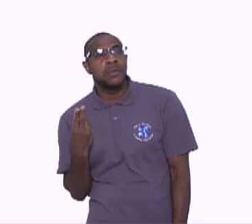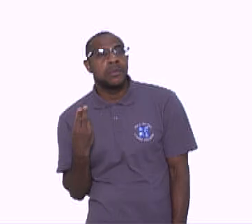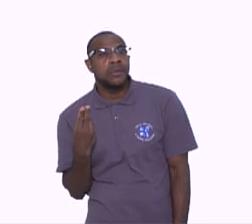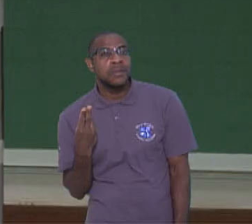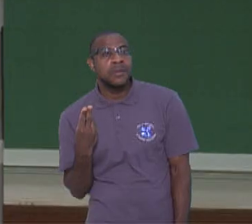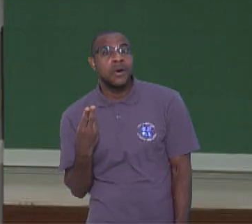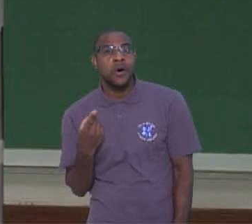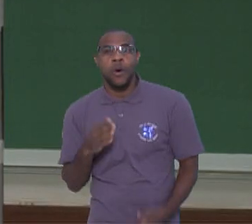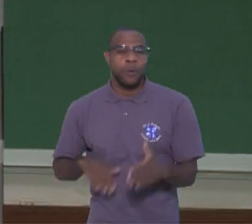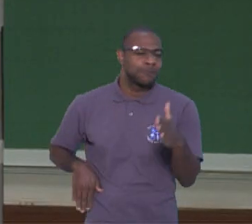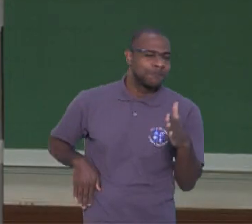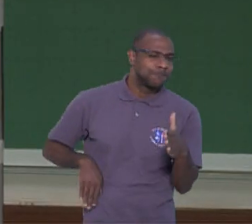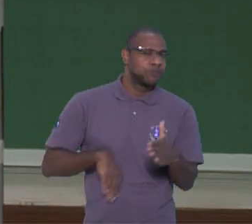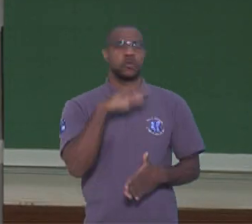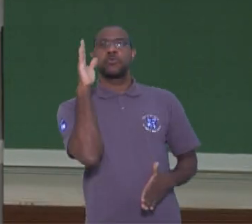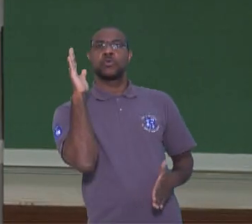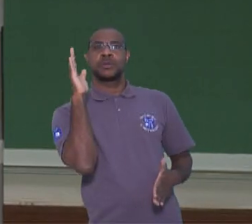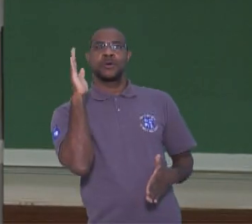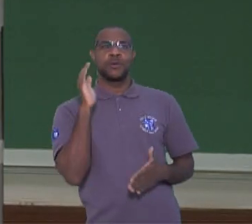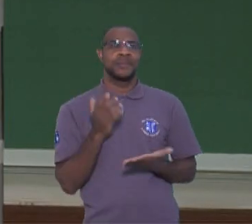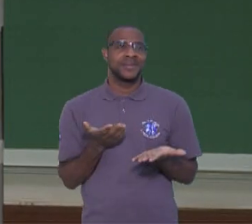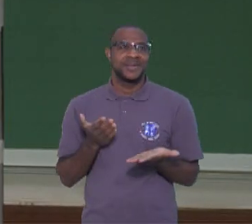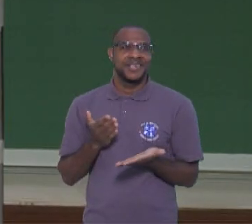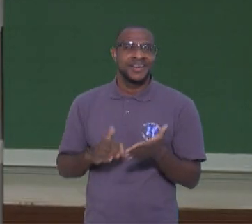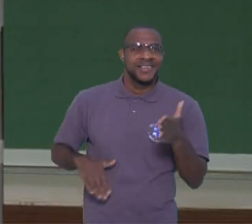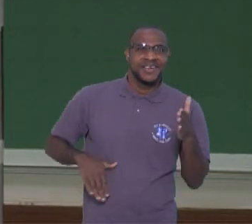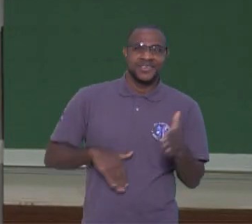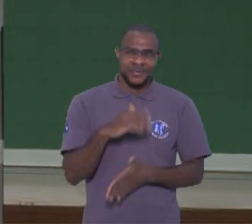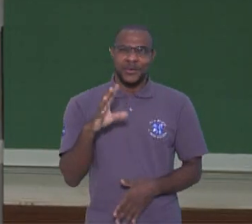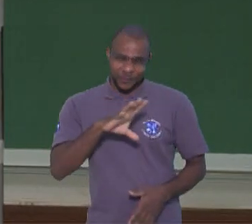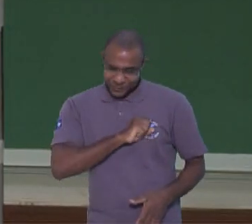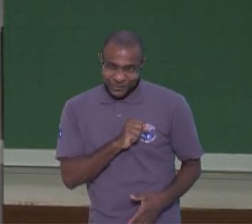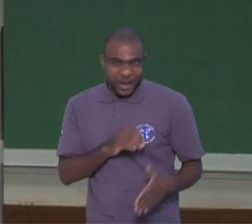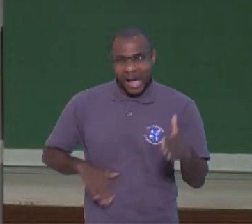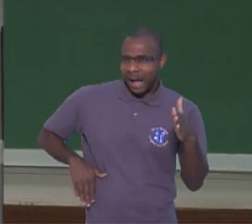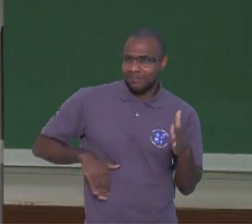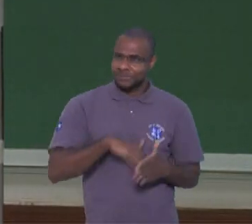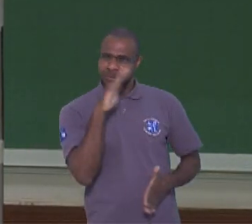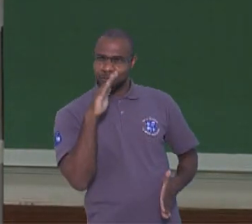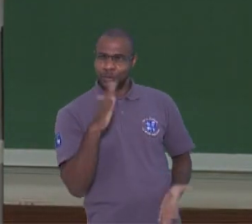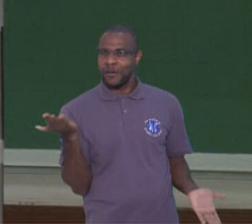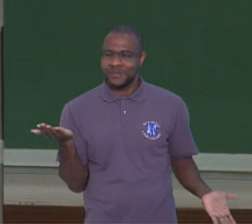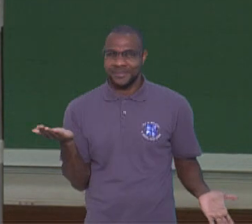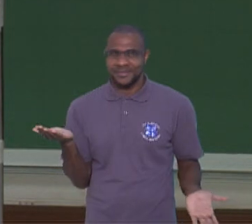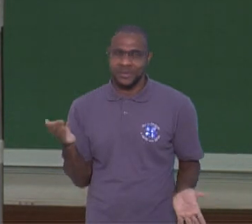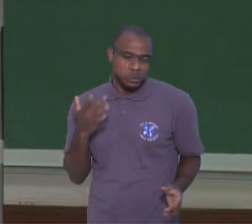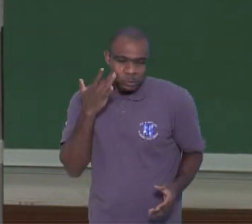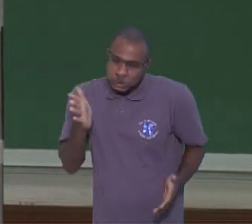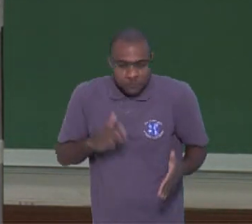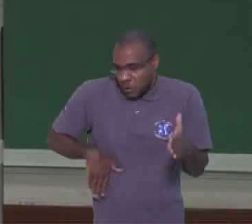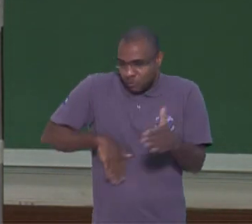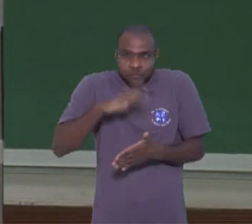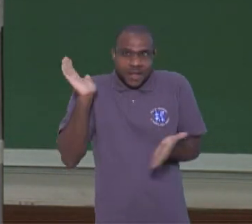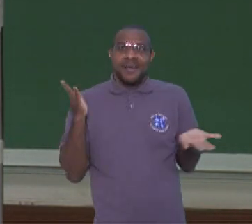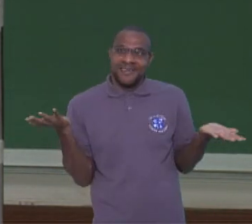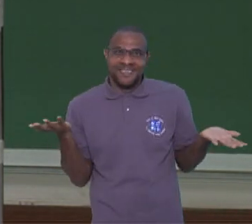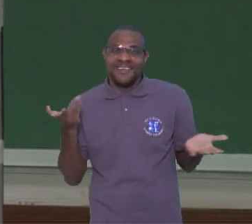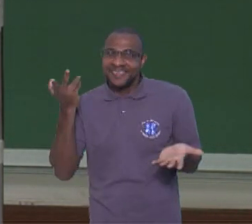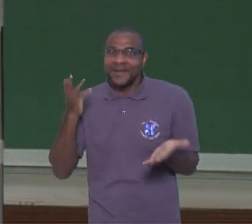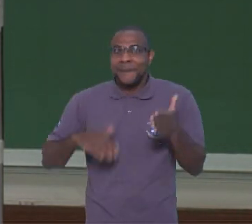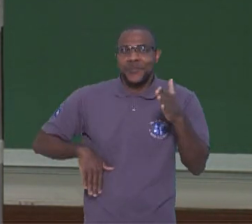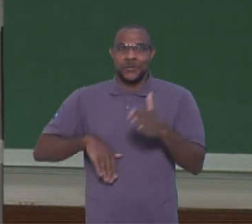método chutômetro. Gostou disso? Pois é. Então me acompanhe. Olha só. Tá